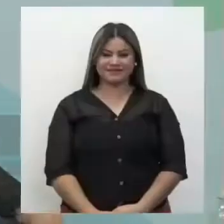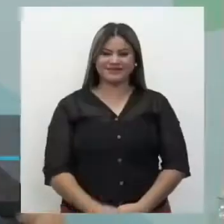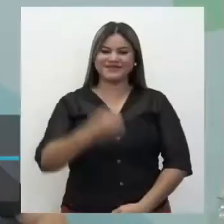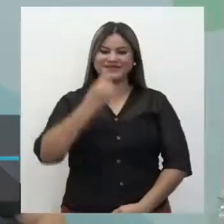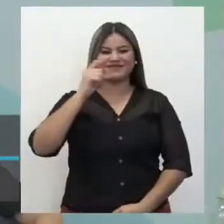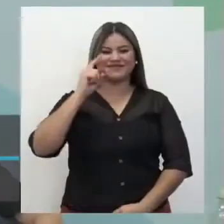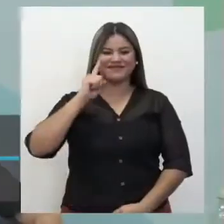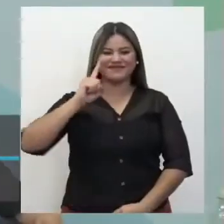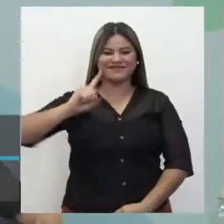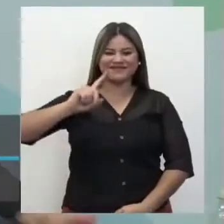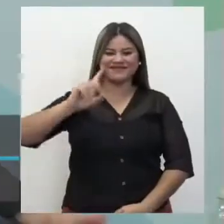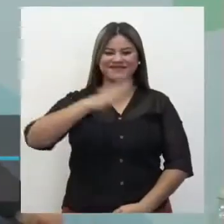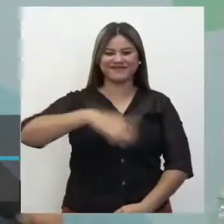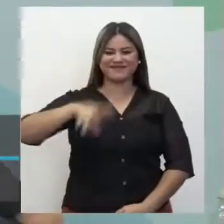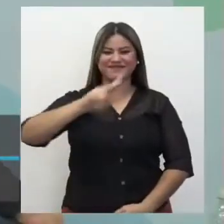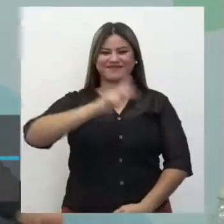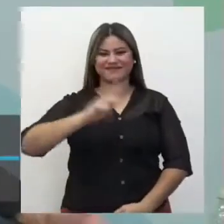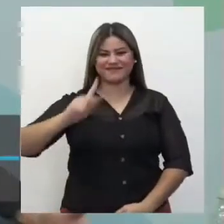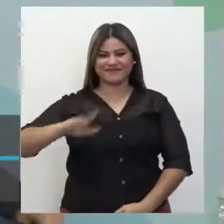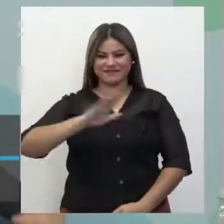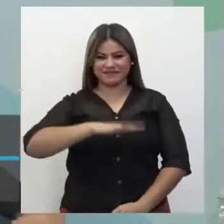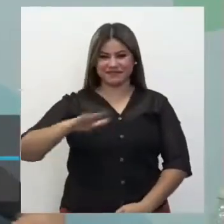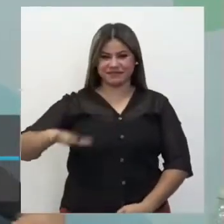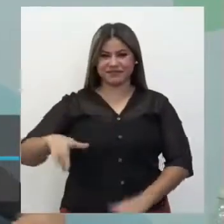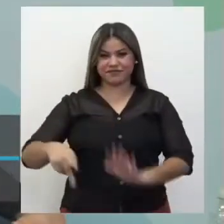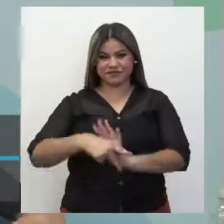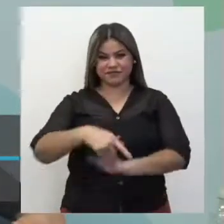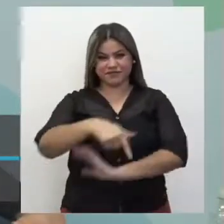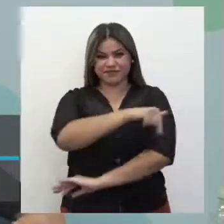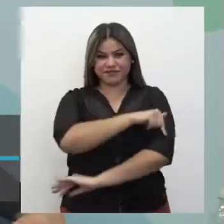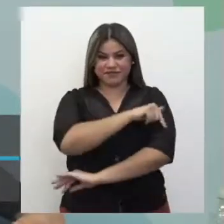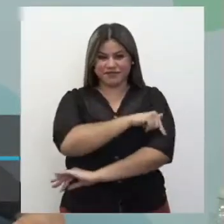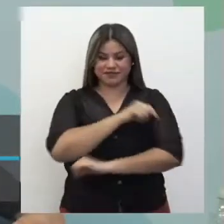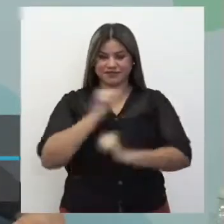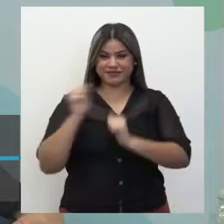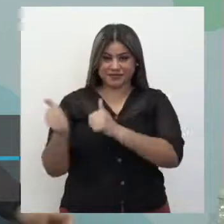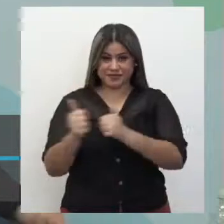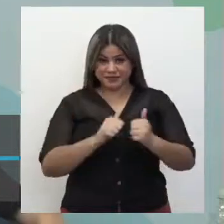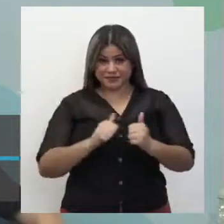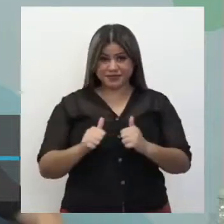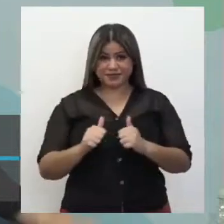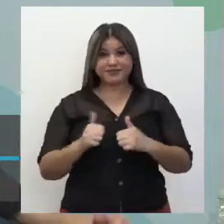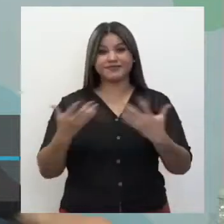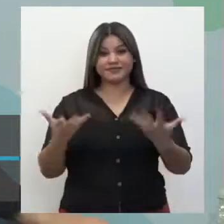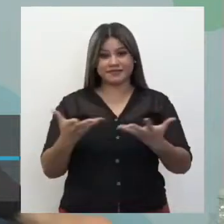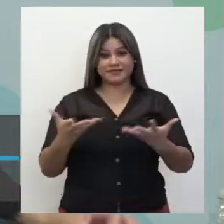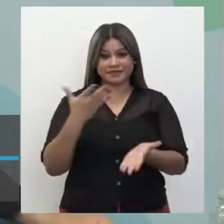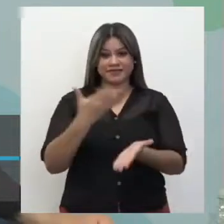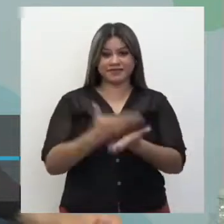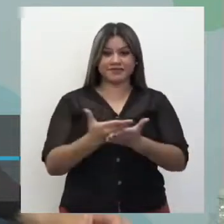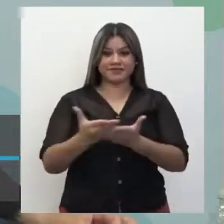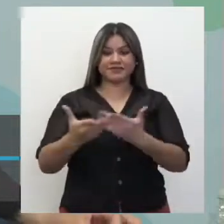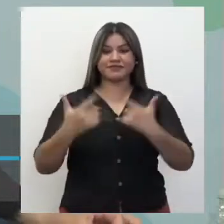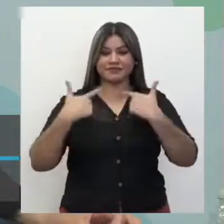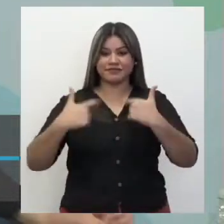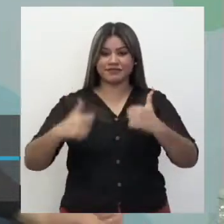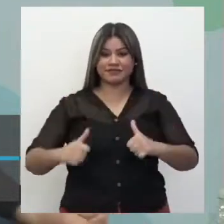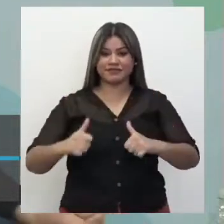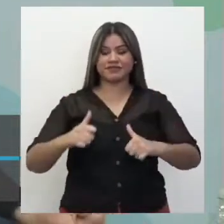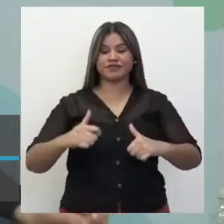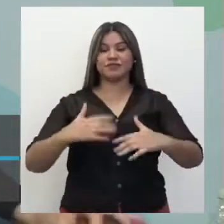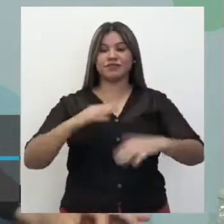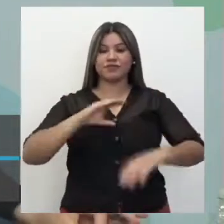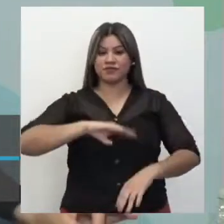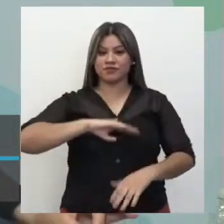Bom dia, professores e alunos do 7º ano, tudo bem com vocês? Vamos começar mais uma aula de língua